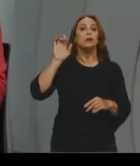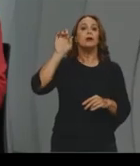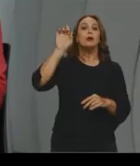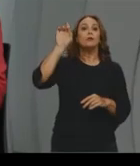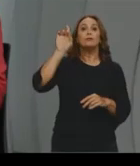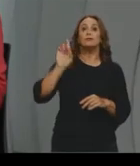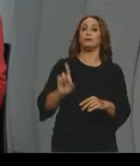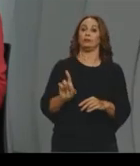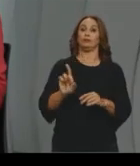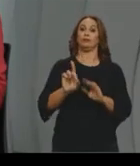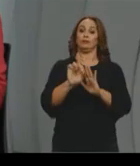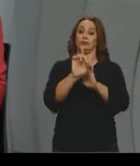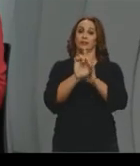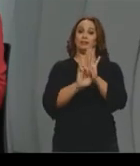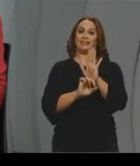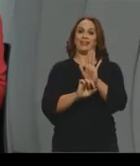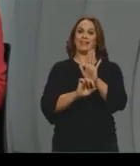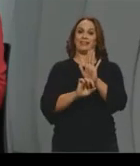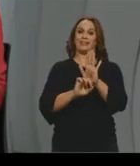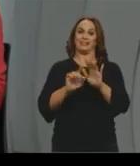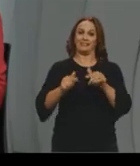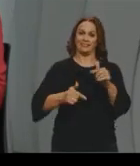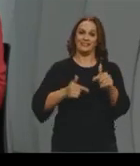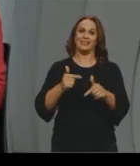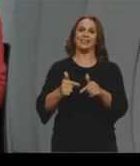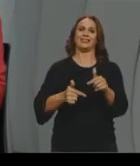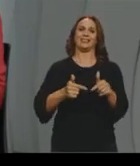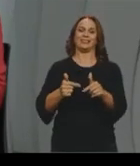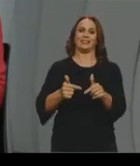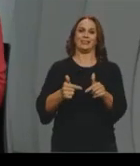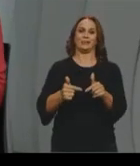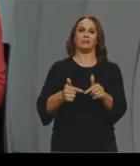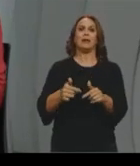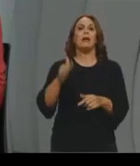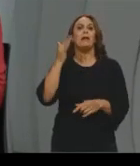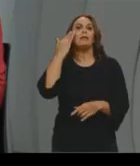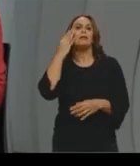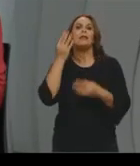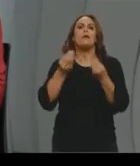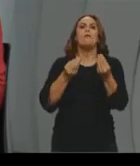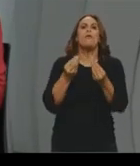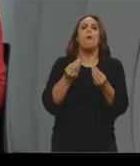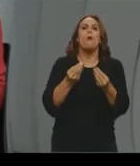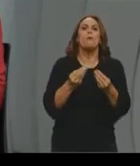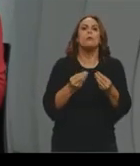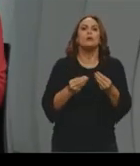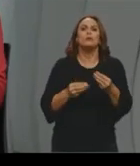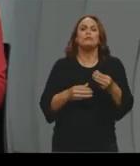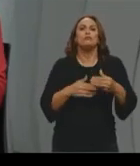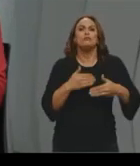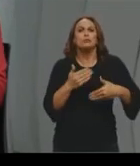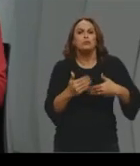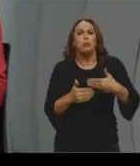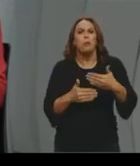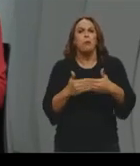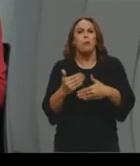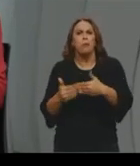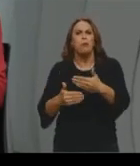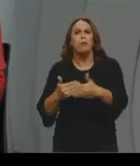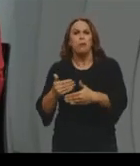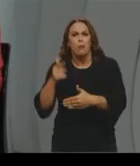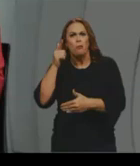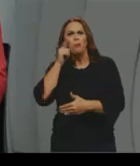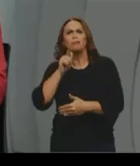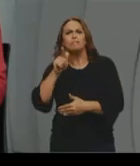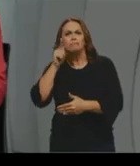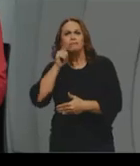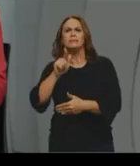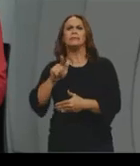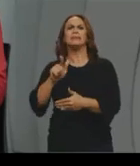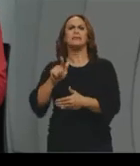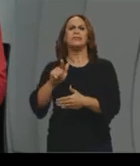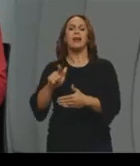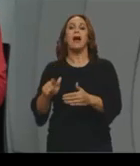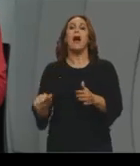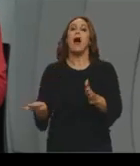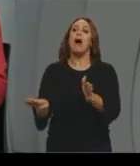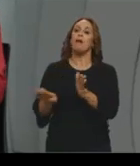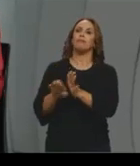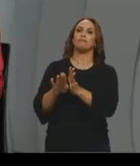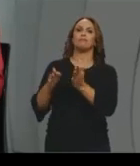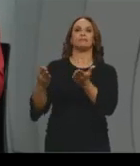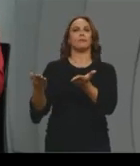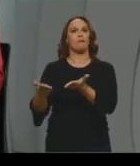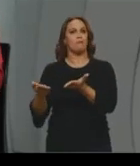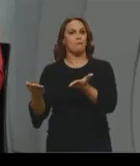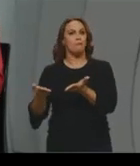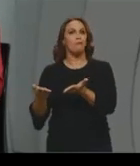trabalhistas, né? Então a gente foi entender como ao longo da história nós tivemos conquistas até a gente chegar na atual situação em que nós